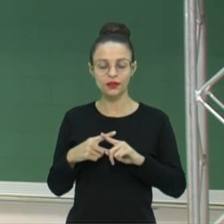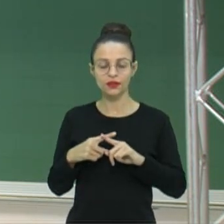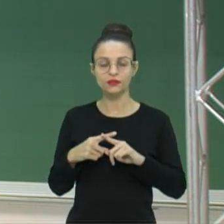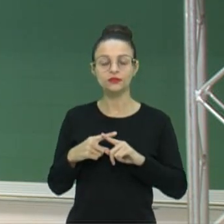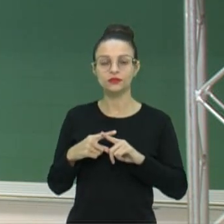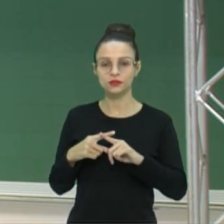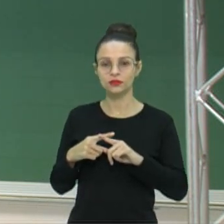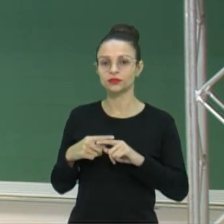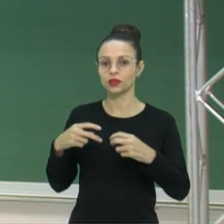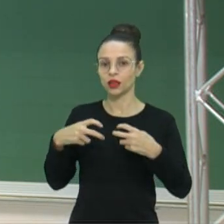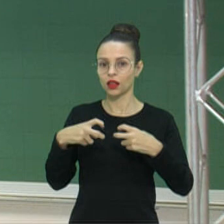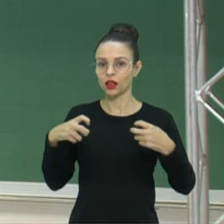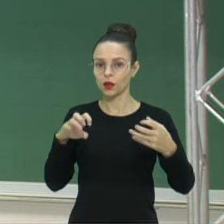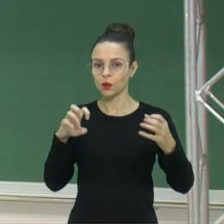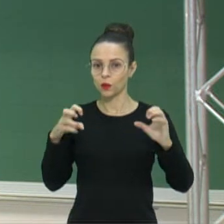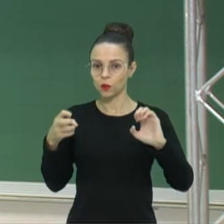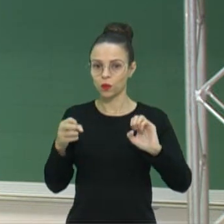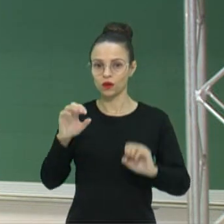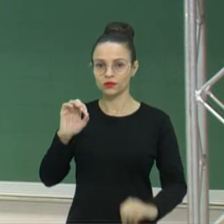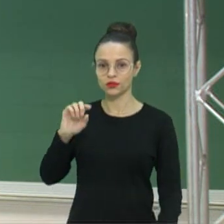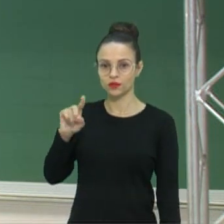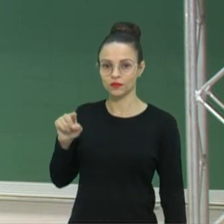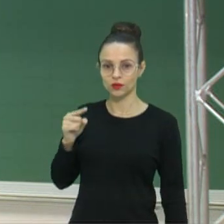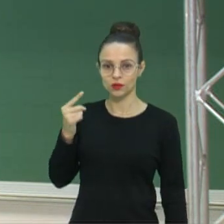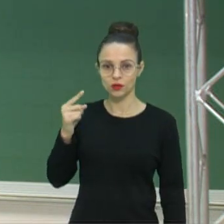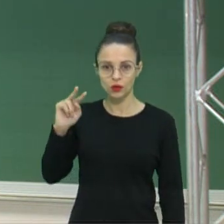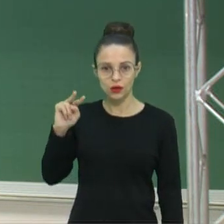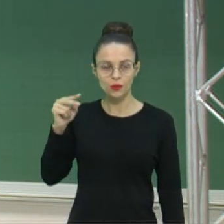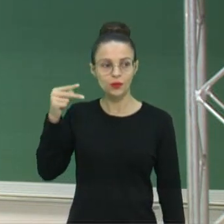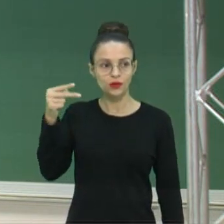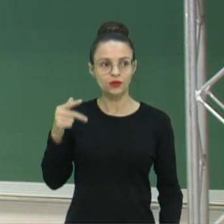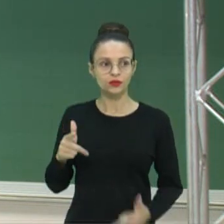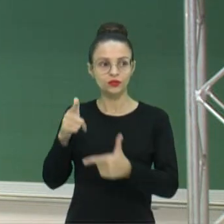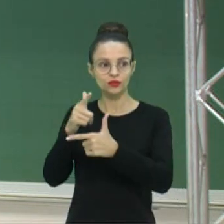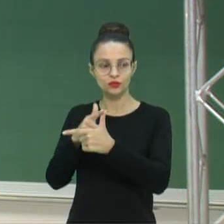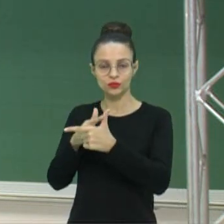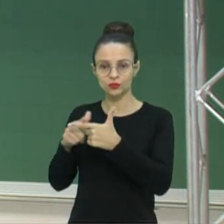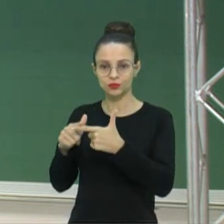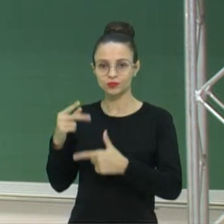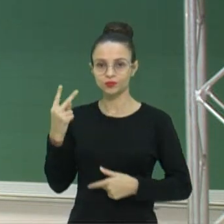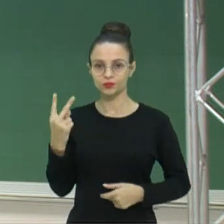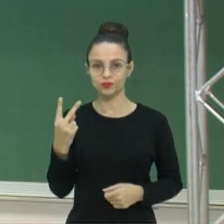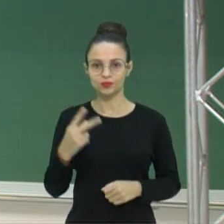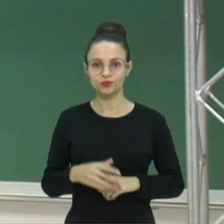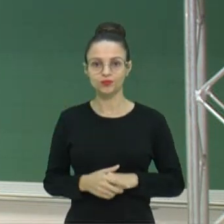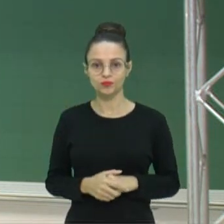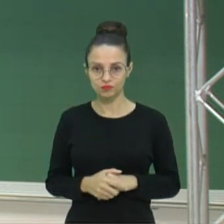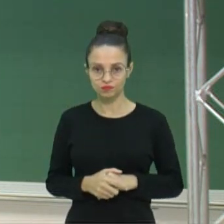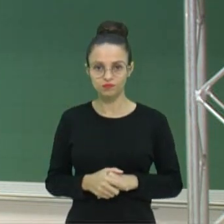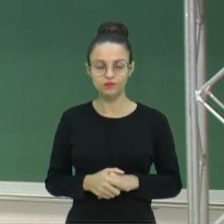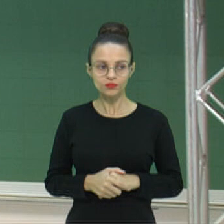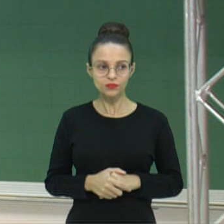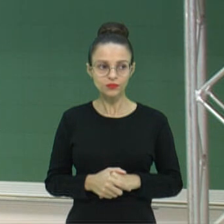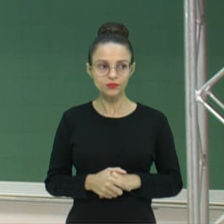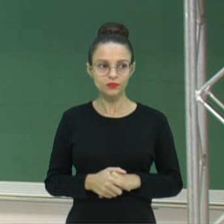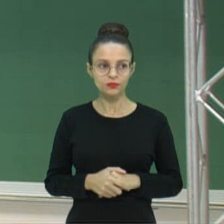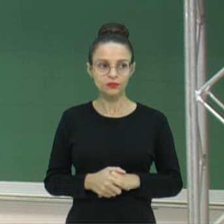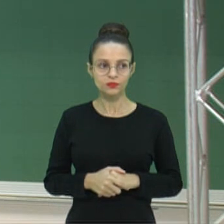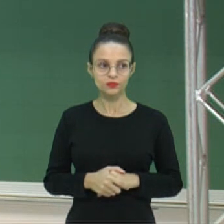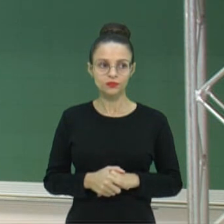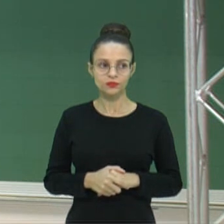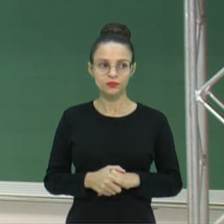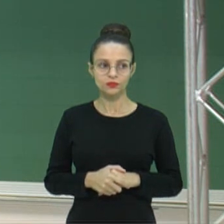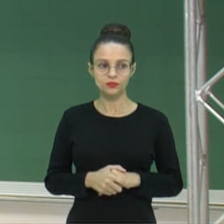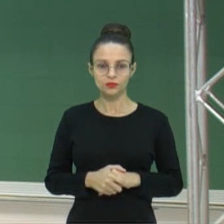deformação, 0,1 elevado ao quadrado, sobre 2, certo? Então, nós temos